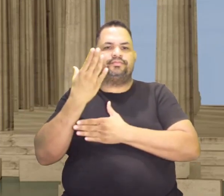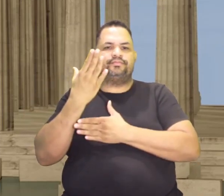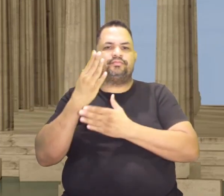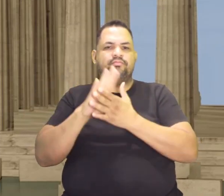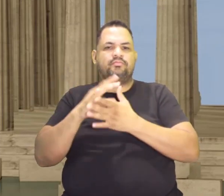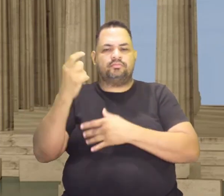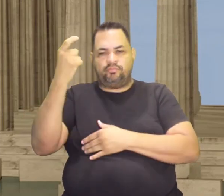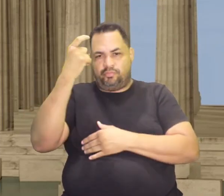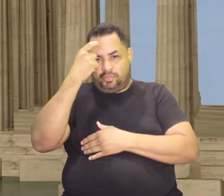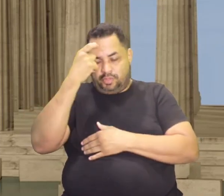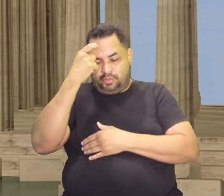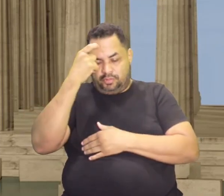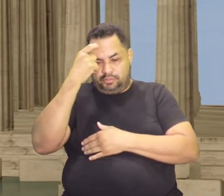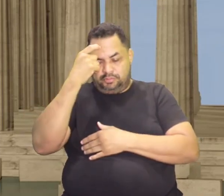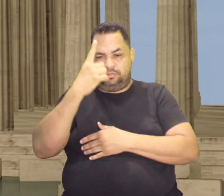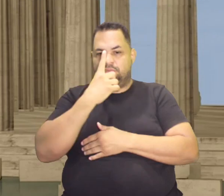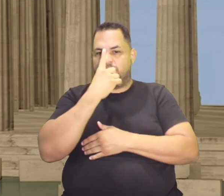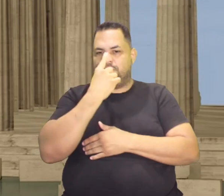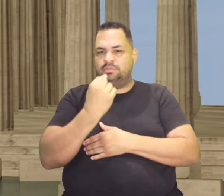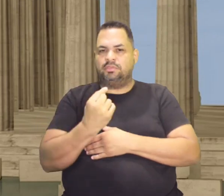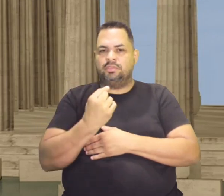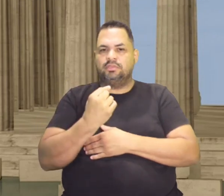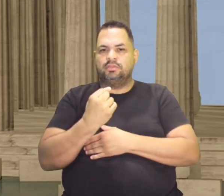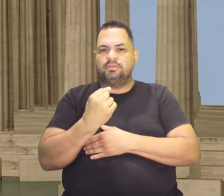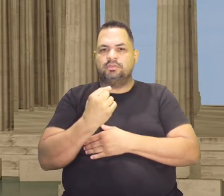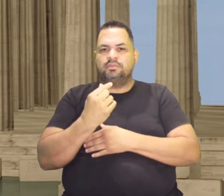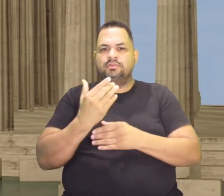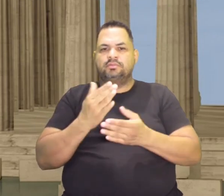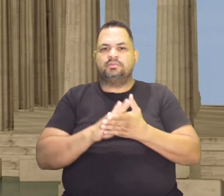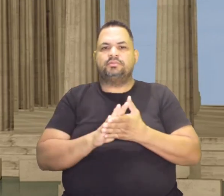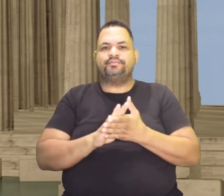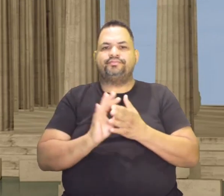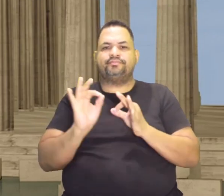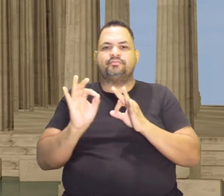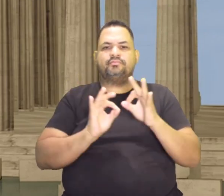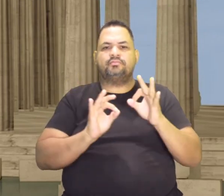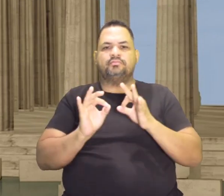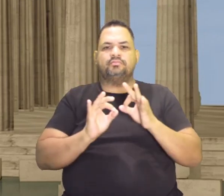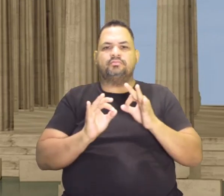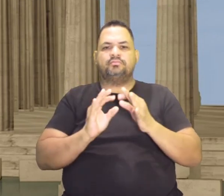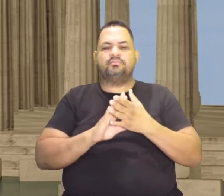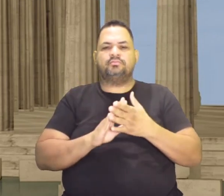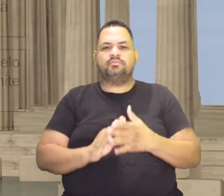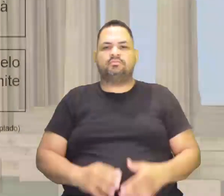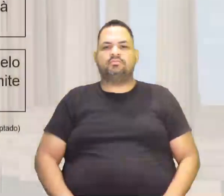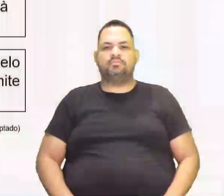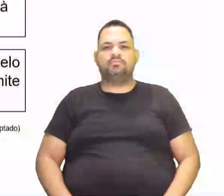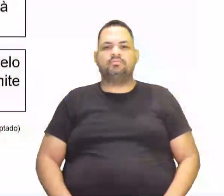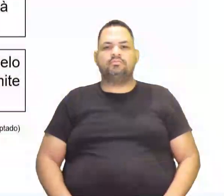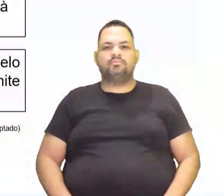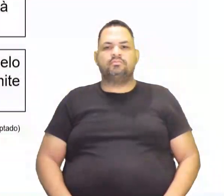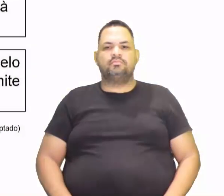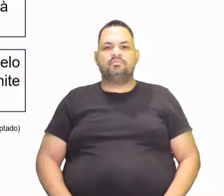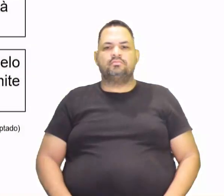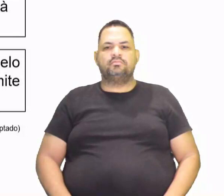A consciência que Descartes falou. Você tem consciência disso, criou uma ideia. Vamos lá voltar para entender? Olha